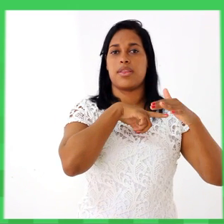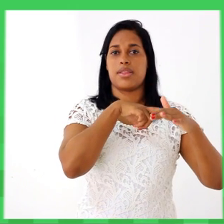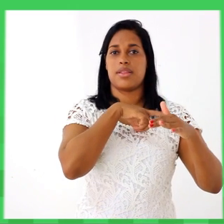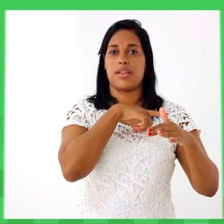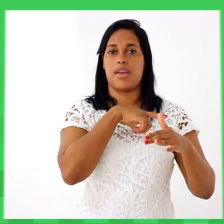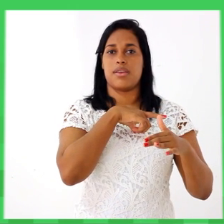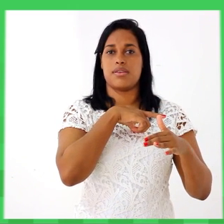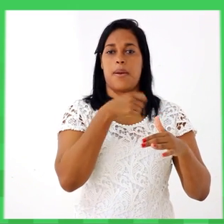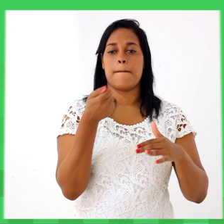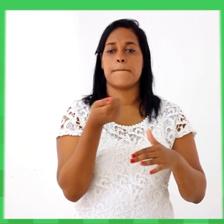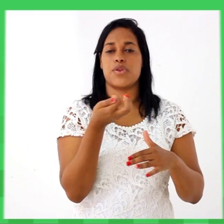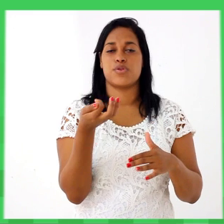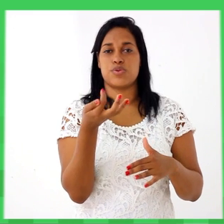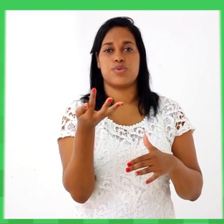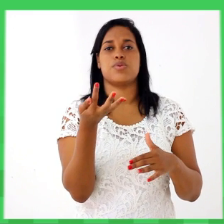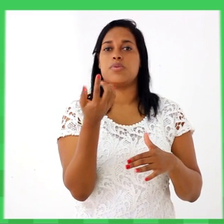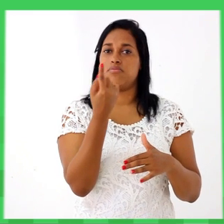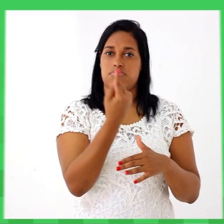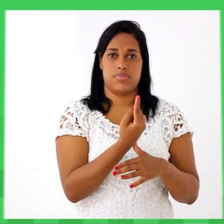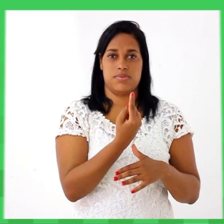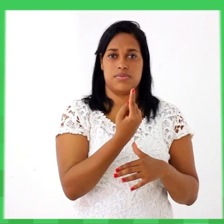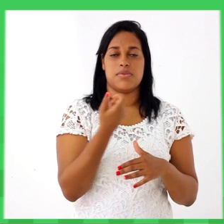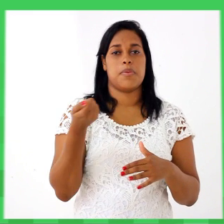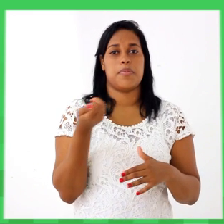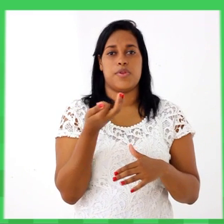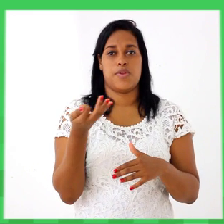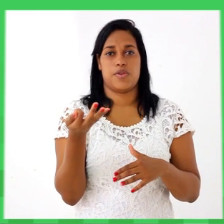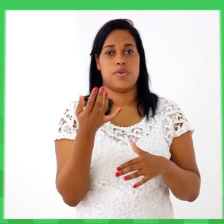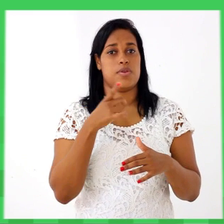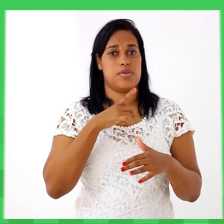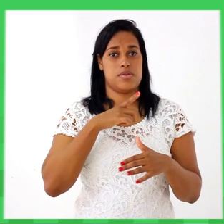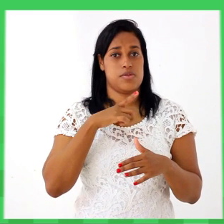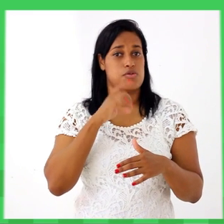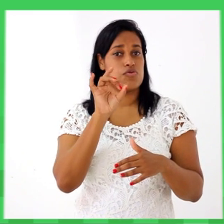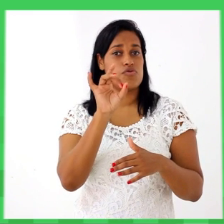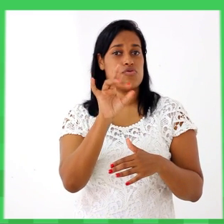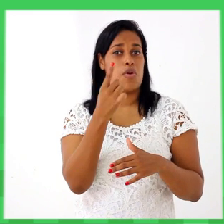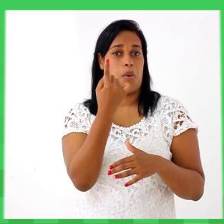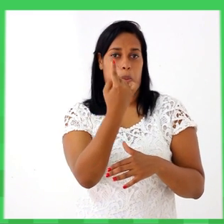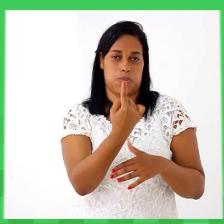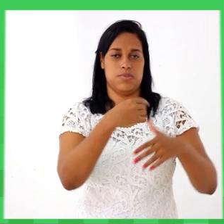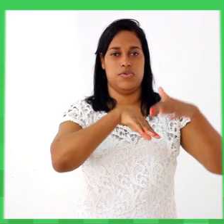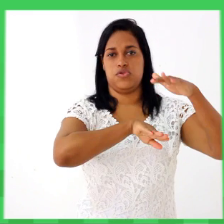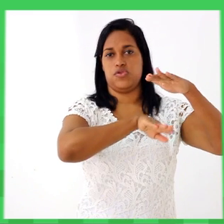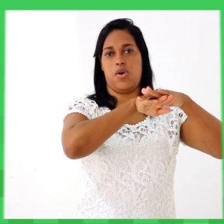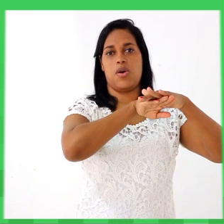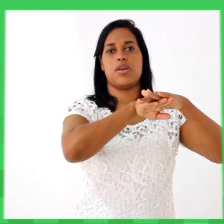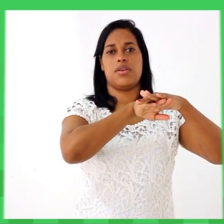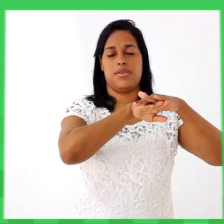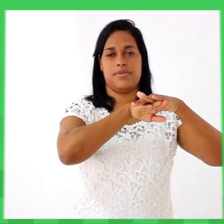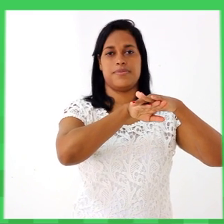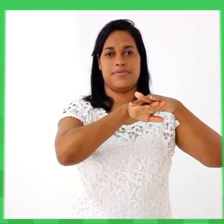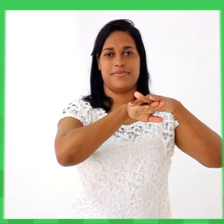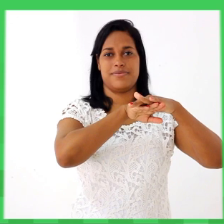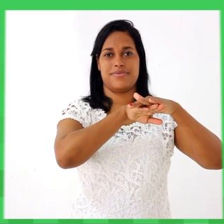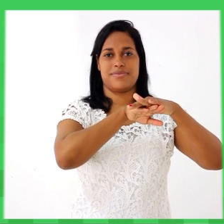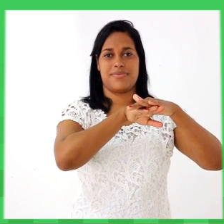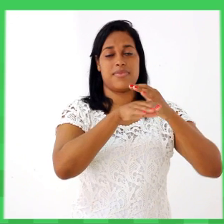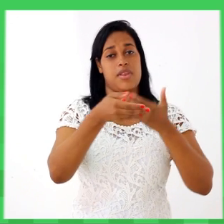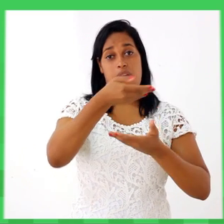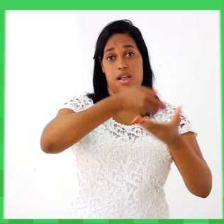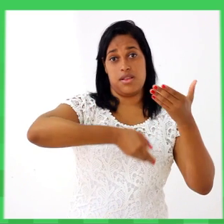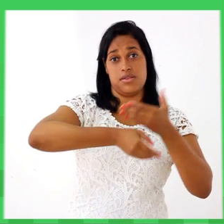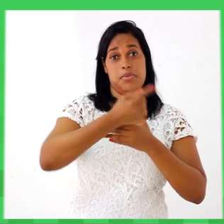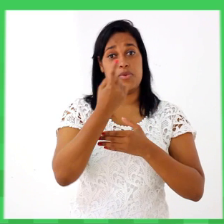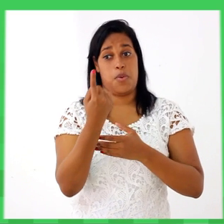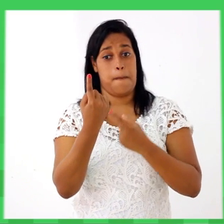um tipo de produto e o produto só pode estar em um estoque, em caso de relacionamento de 1